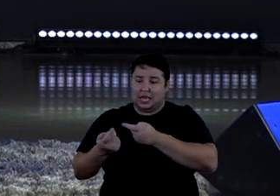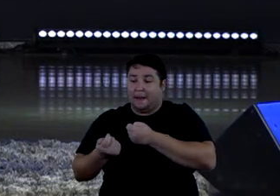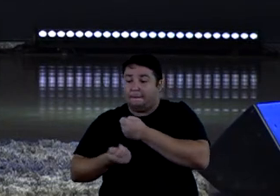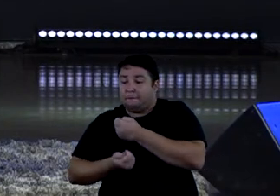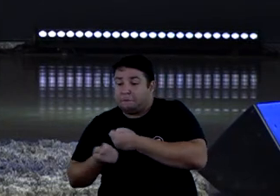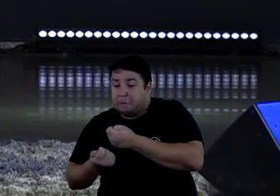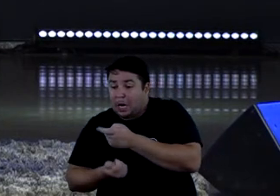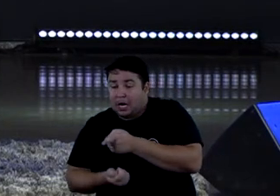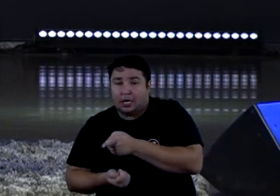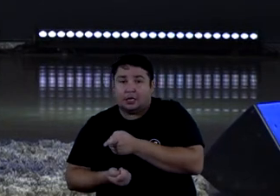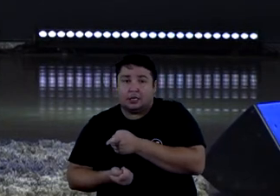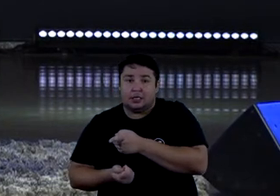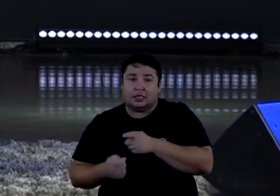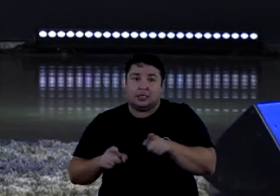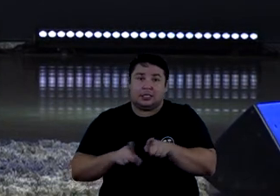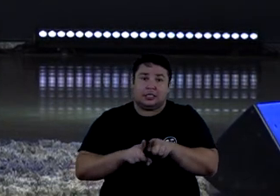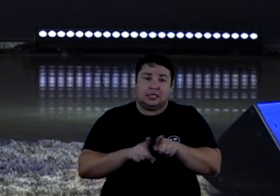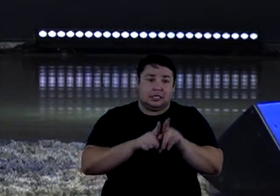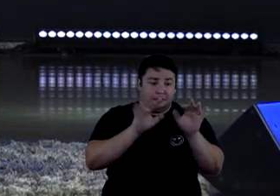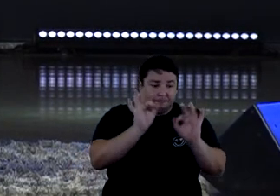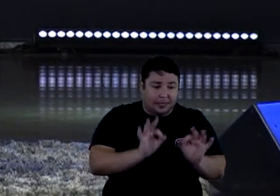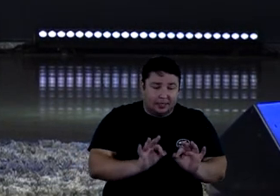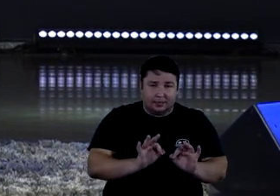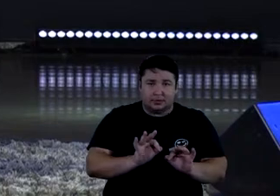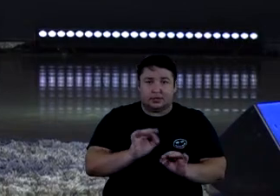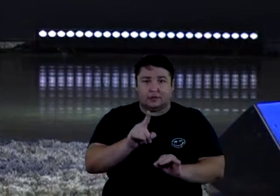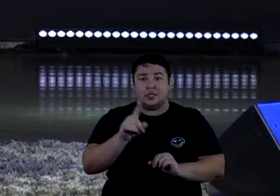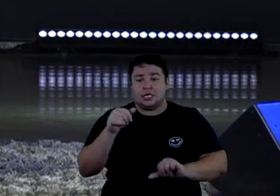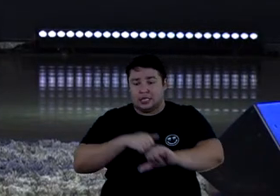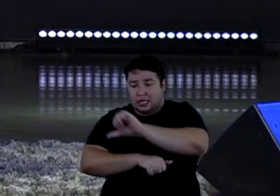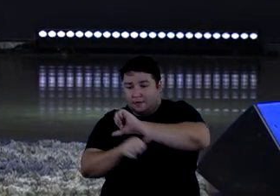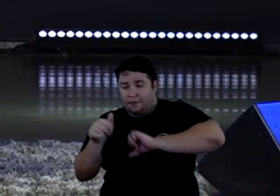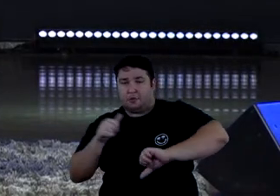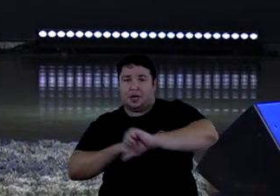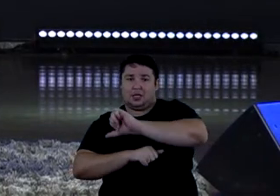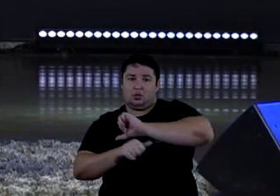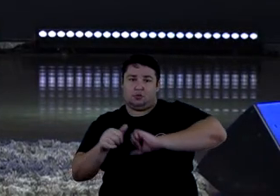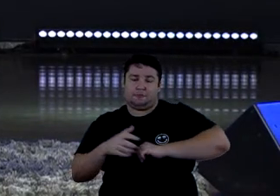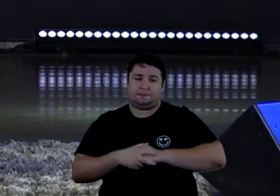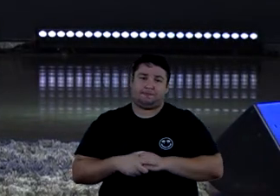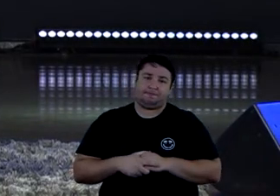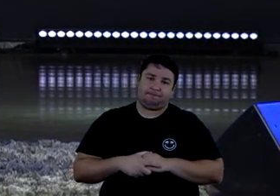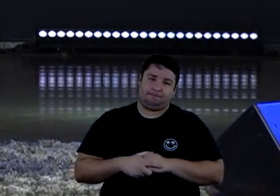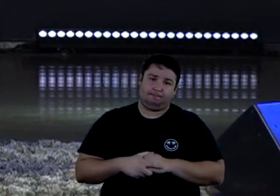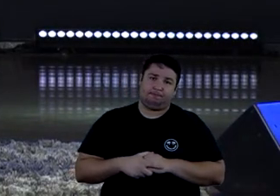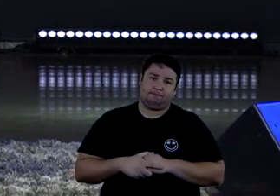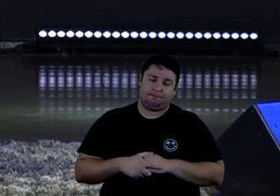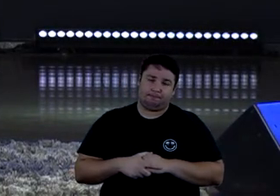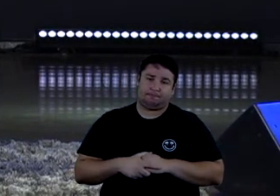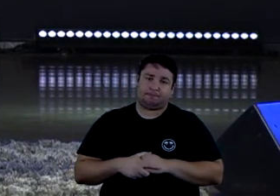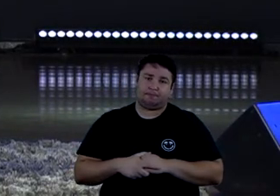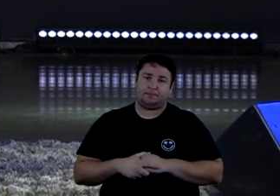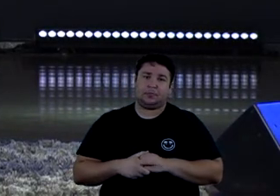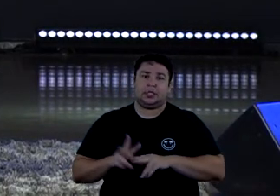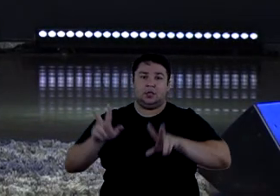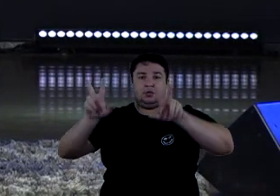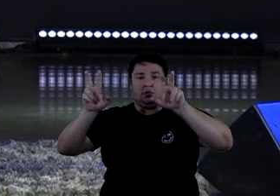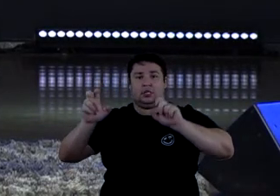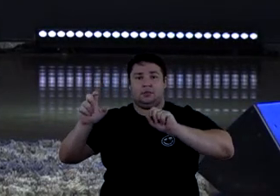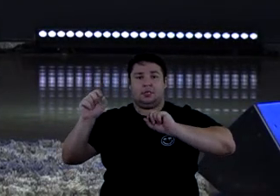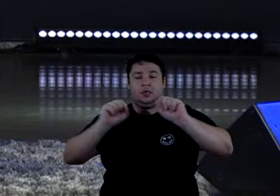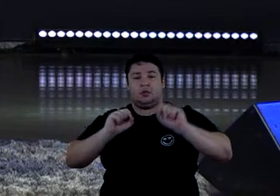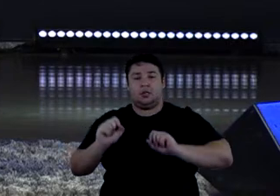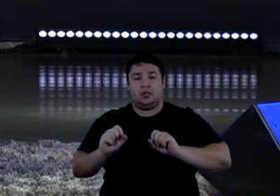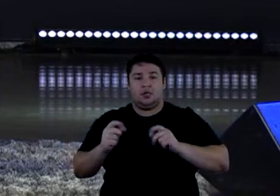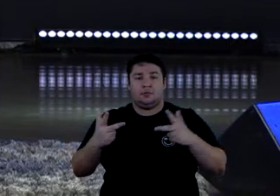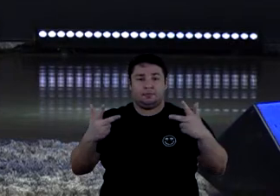domesticado, nem adestrado. Você quer ser transformado. E a definição bíblica de transformado já